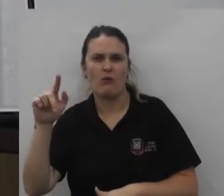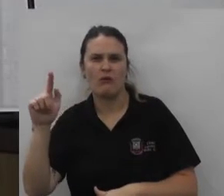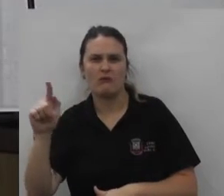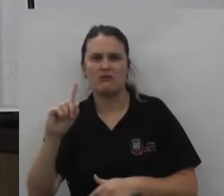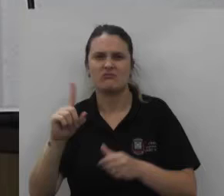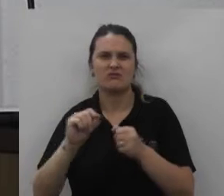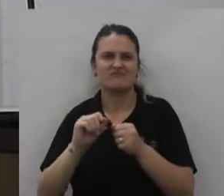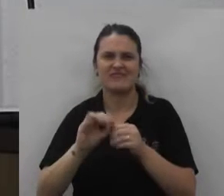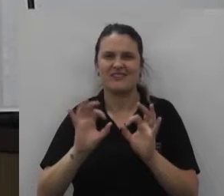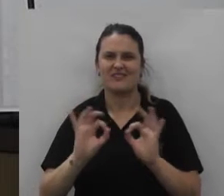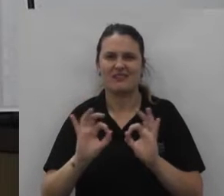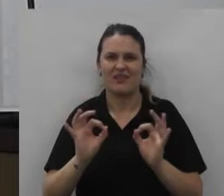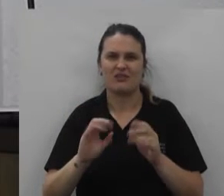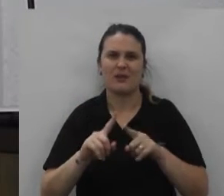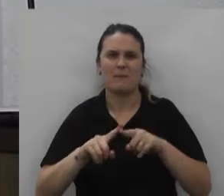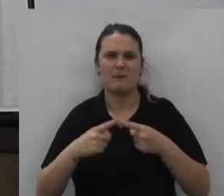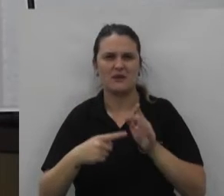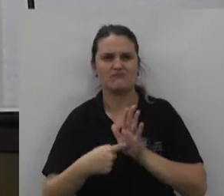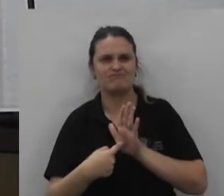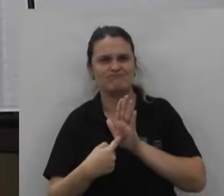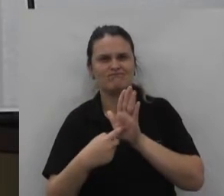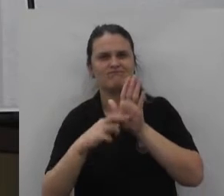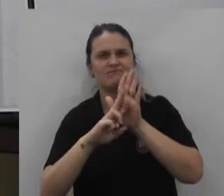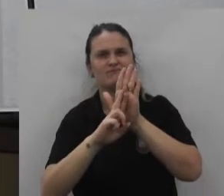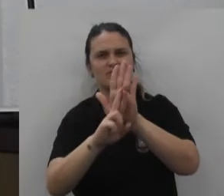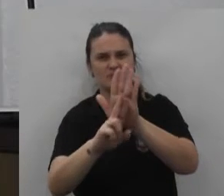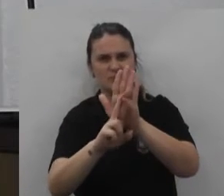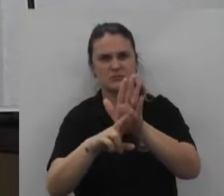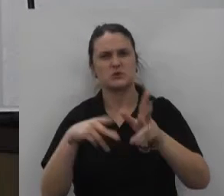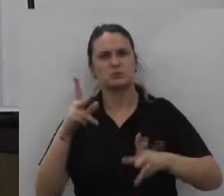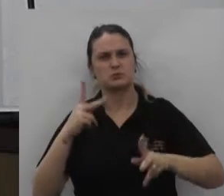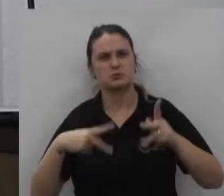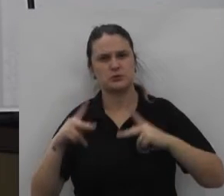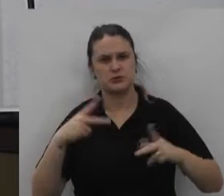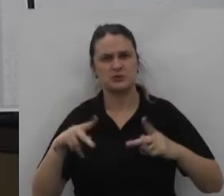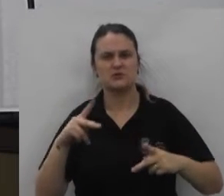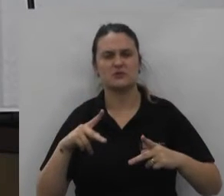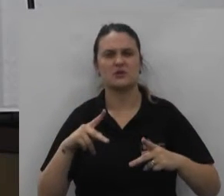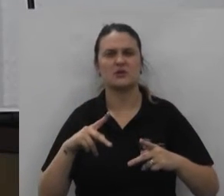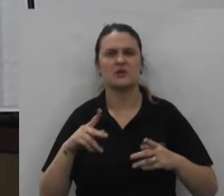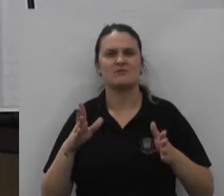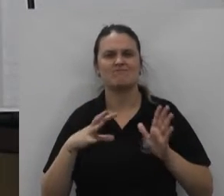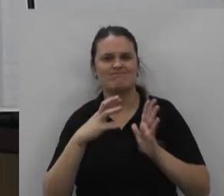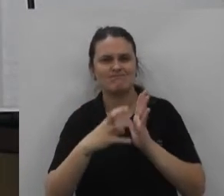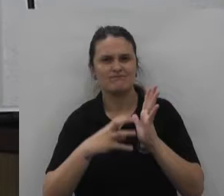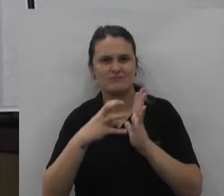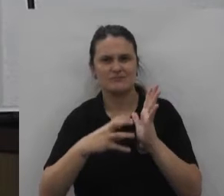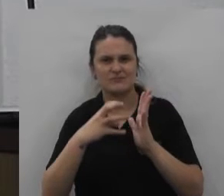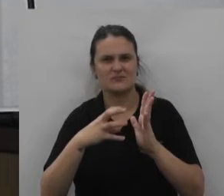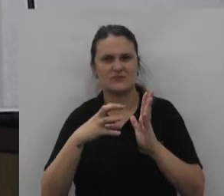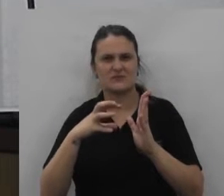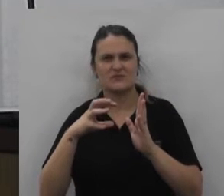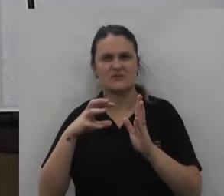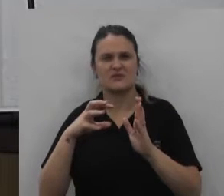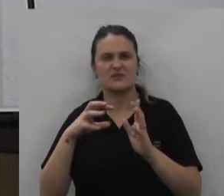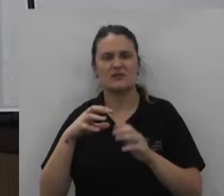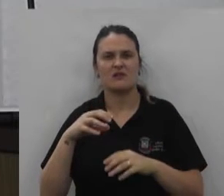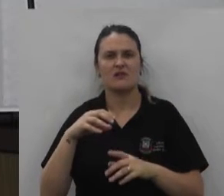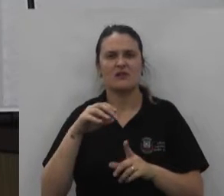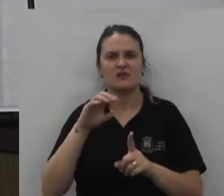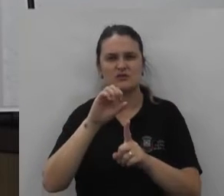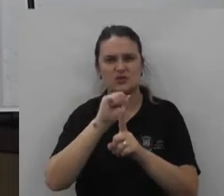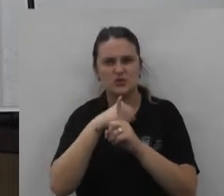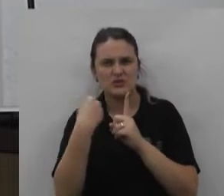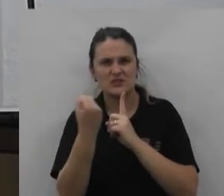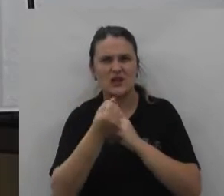não produzem nada, mas representam forças políticas partidárias de cunho socialista para